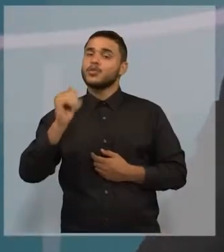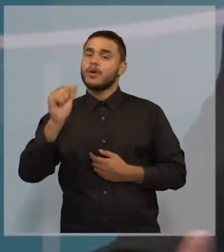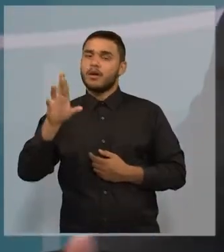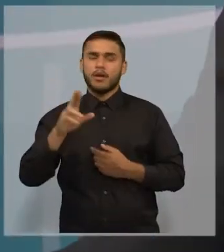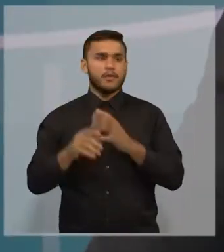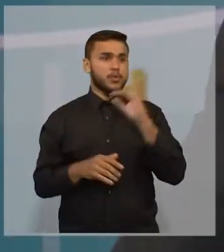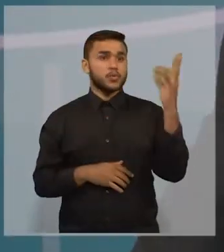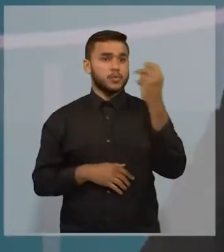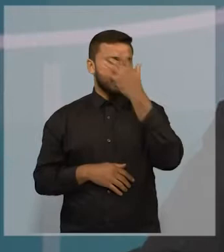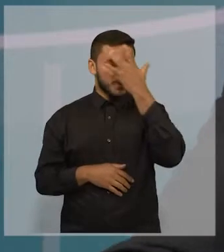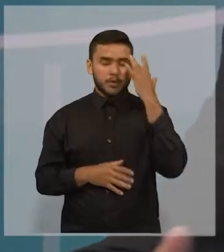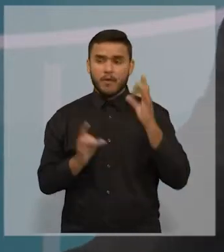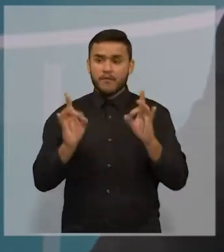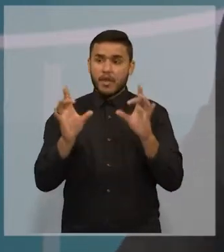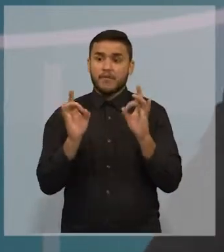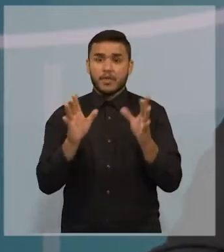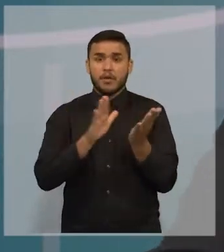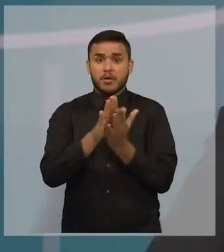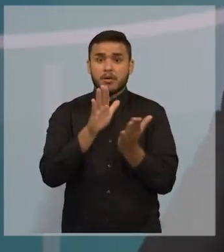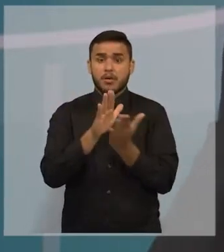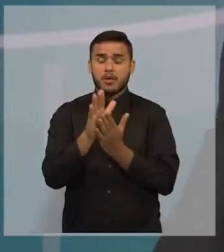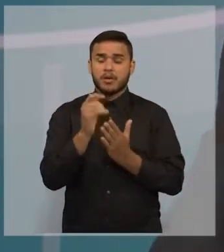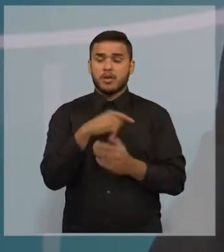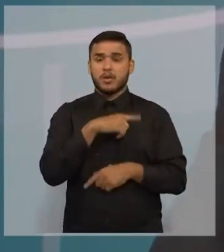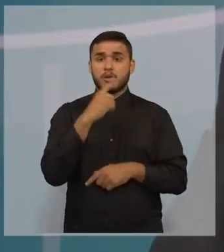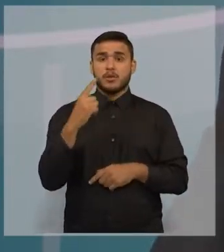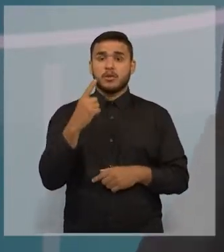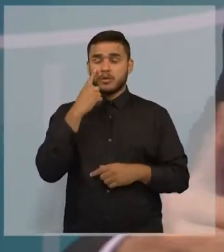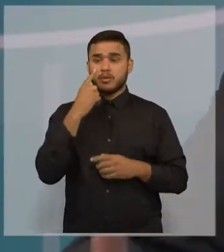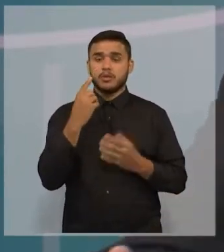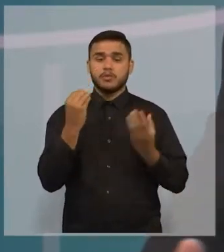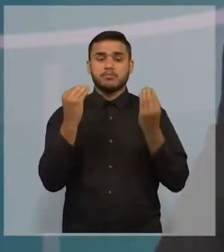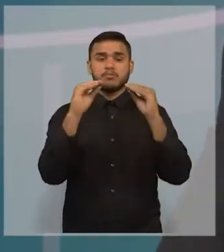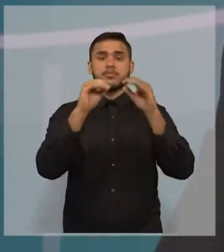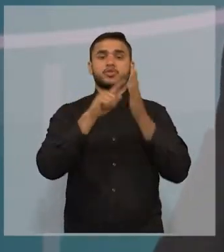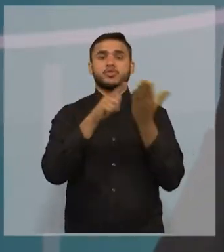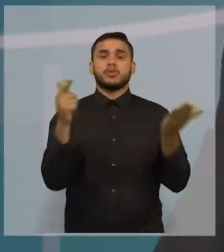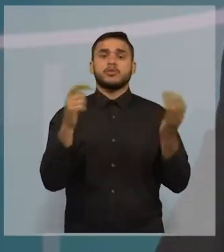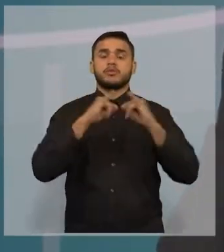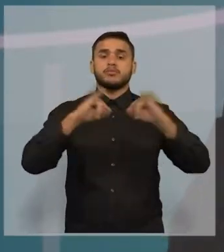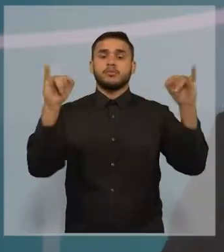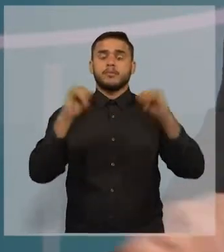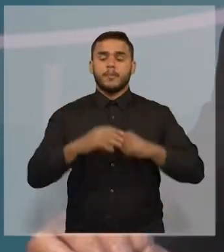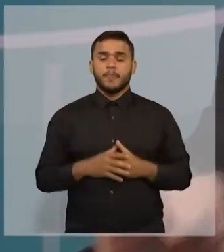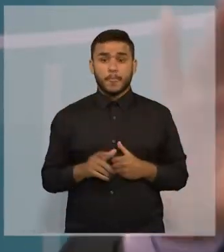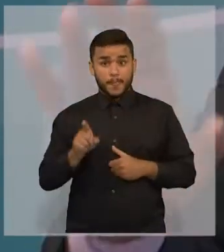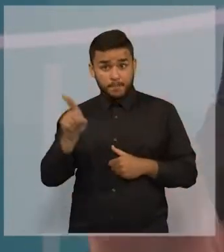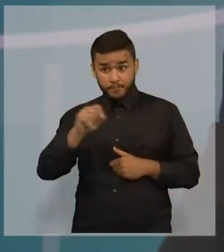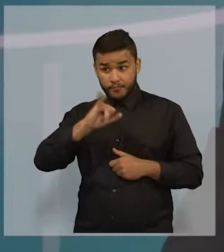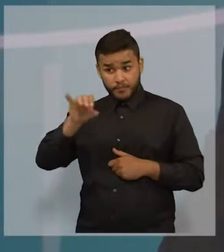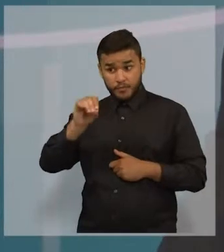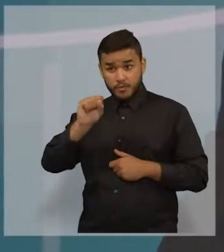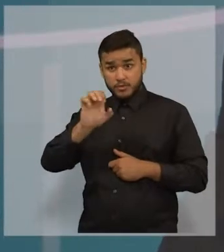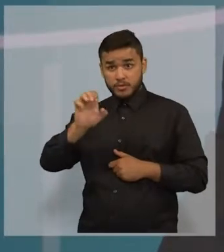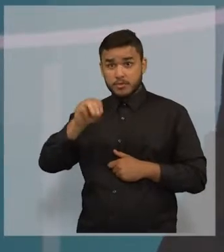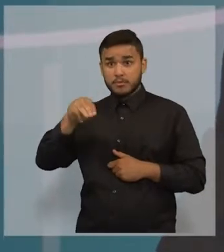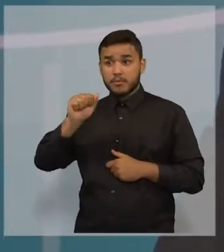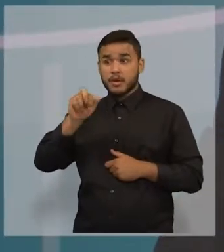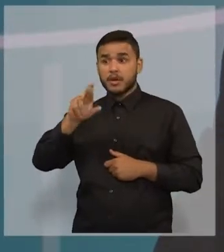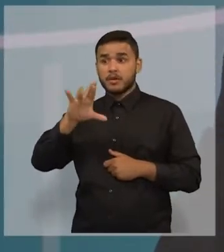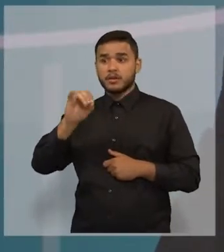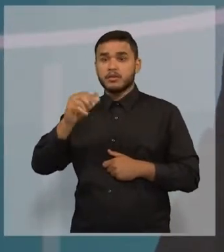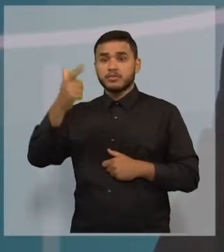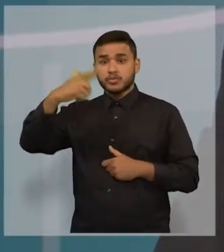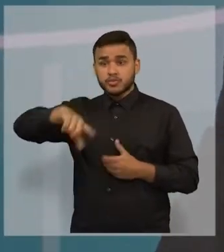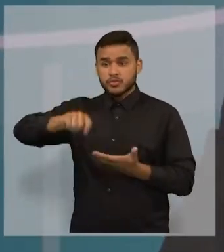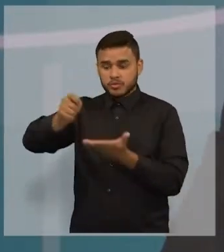agradou aos meios intelectuais e tal, e à imprensa. Então, quando ele lançou o segundo livro, você sabe como é que saiu a manchete no Jornal do Rio de Janeiro?